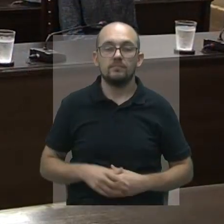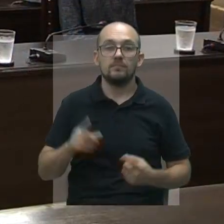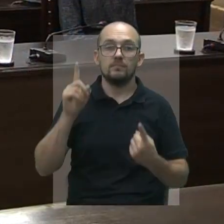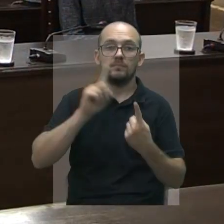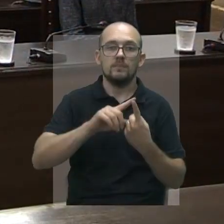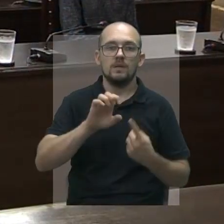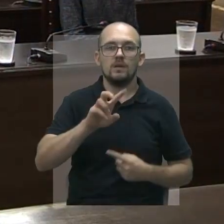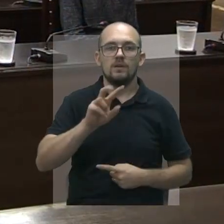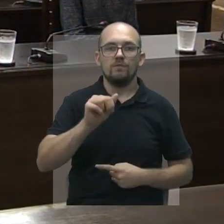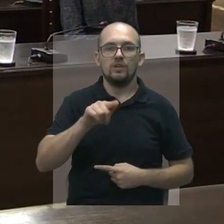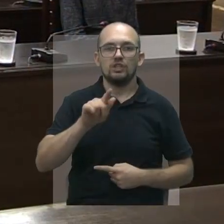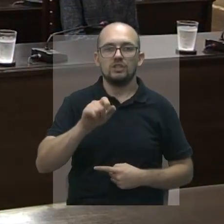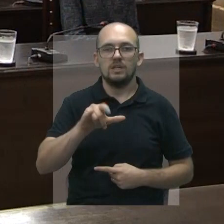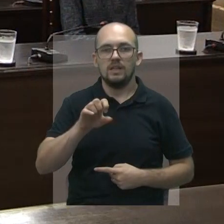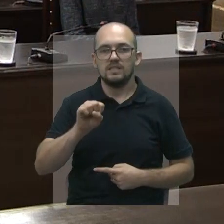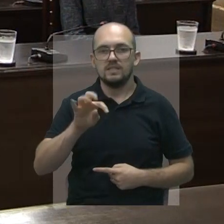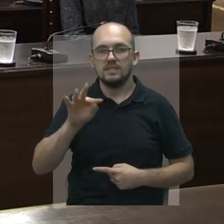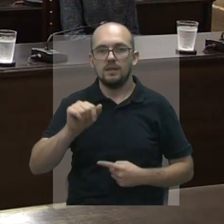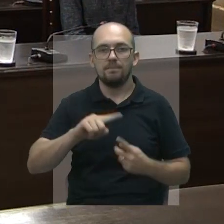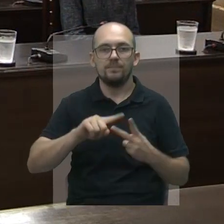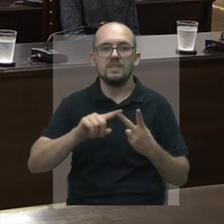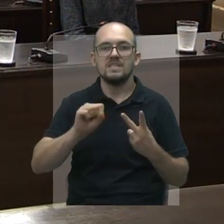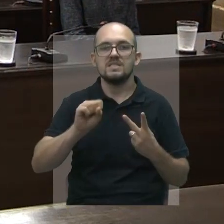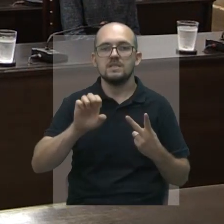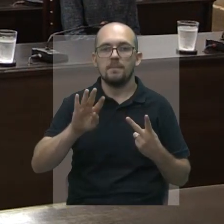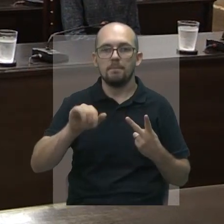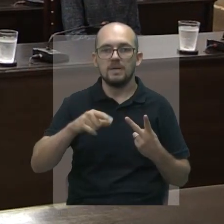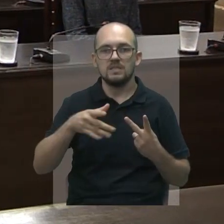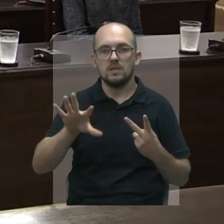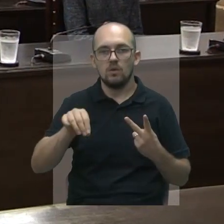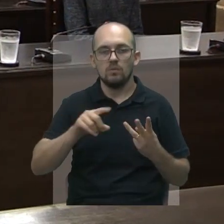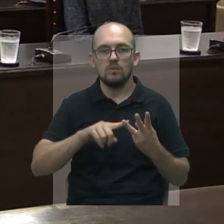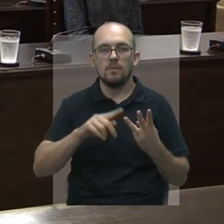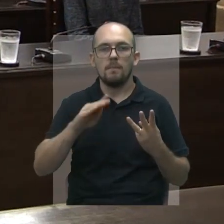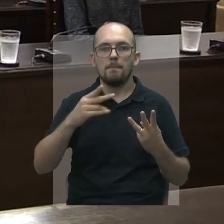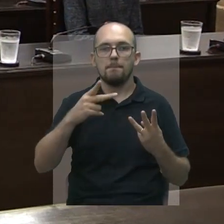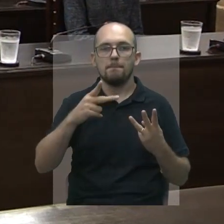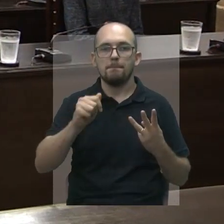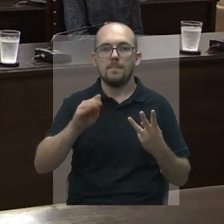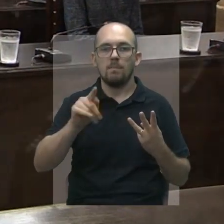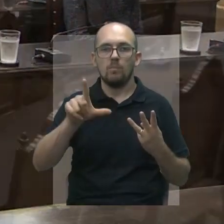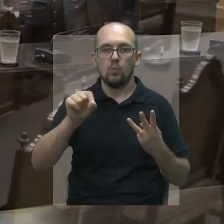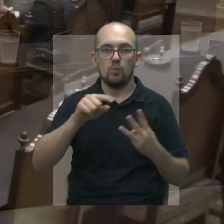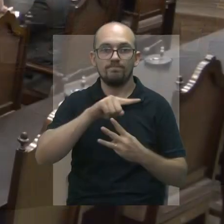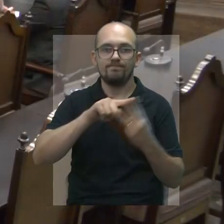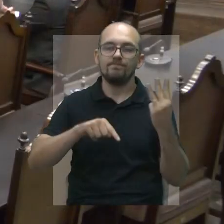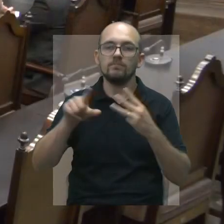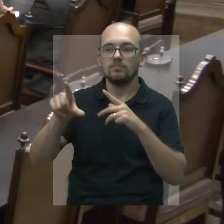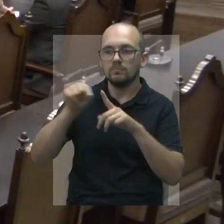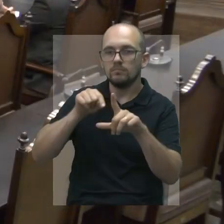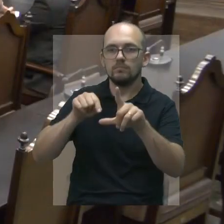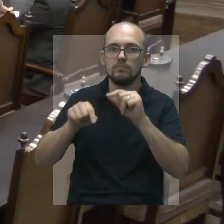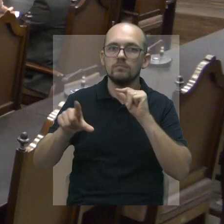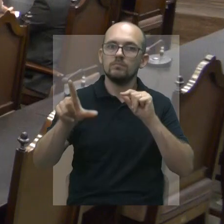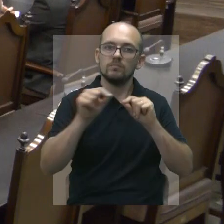Evangelista de Oliveira Júnior, Sebastião Pastorelli e Pablo Alves Souza foram os escolhidos para receber a medalha de